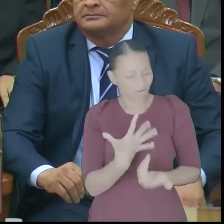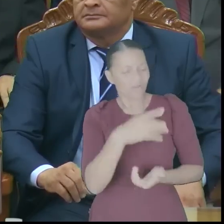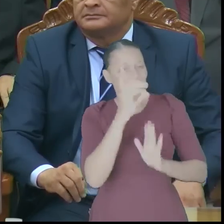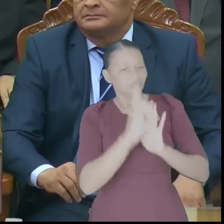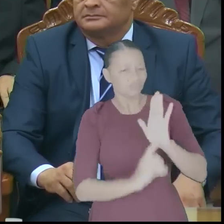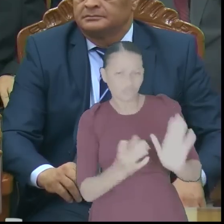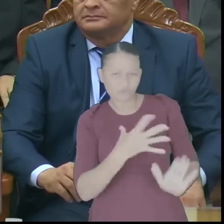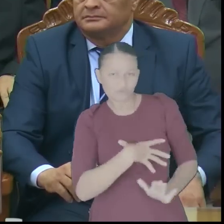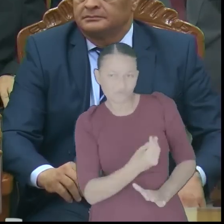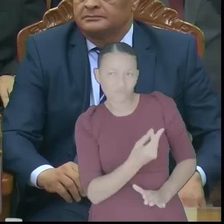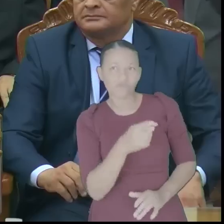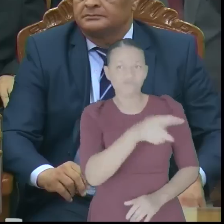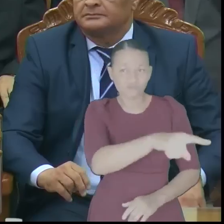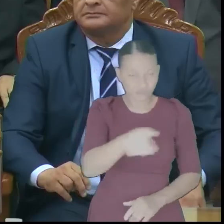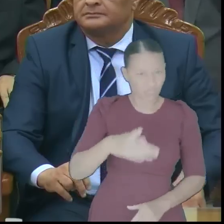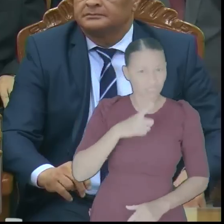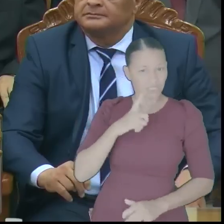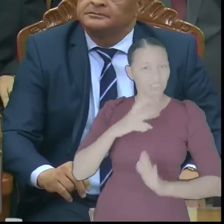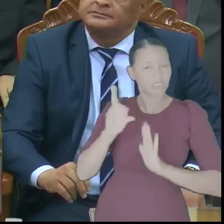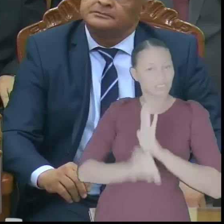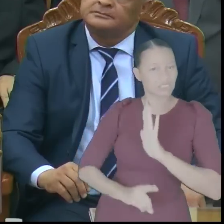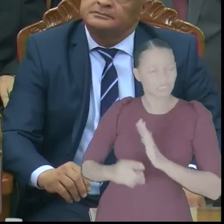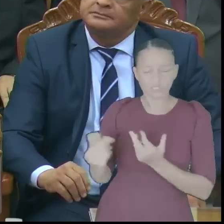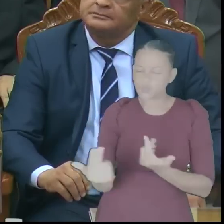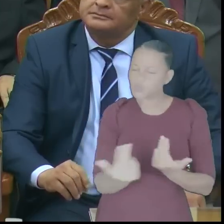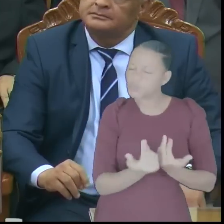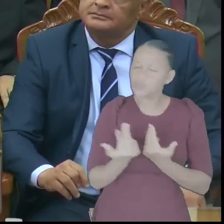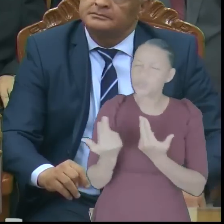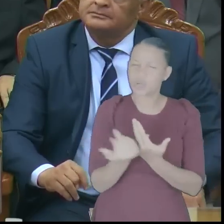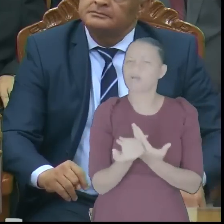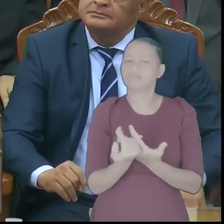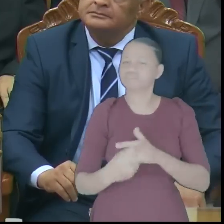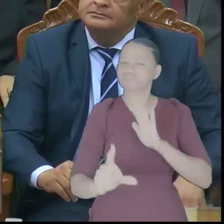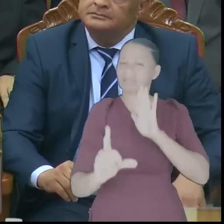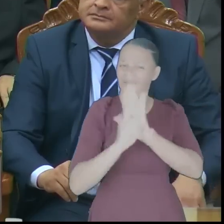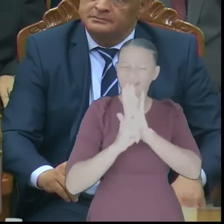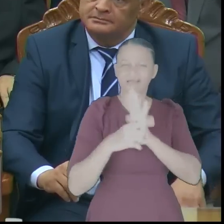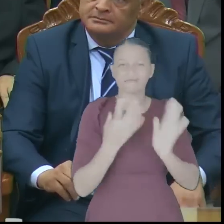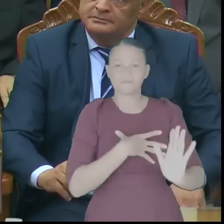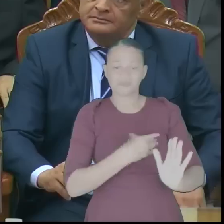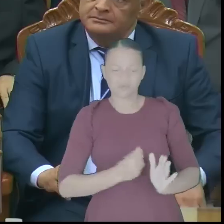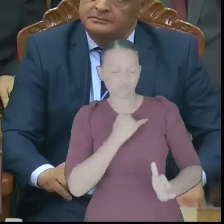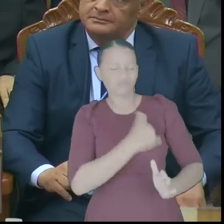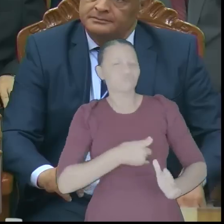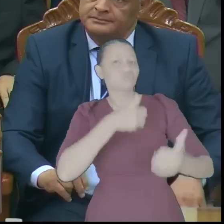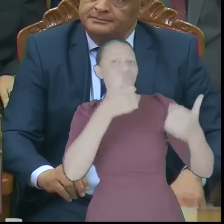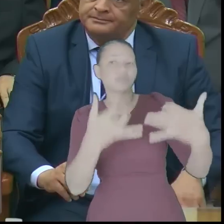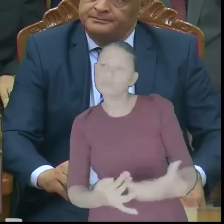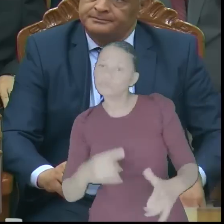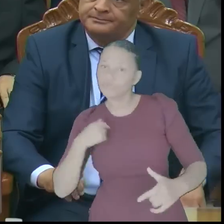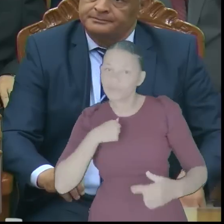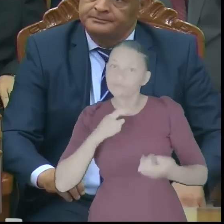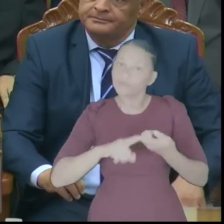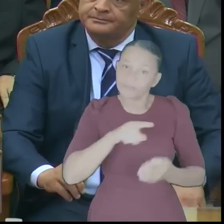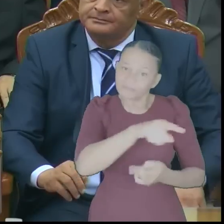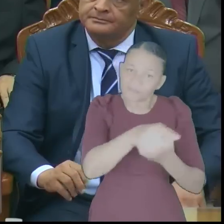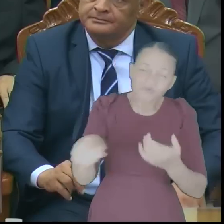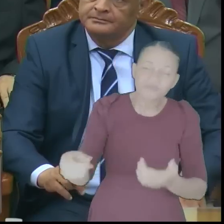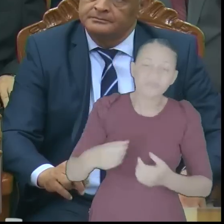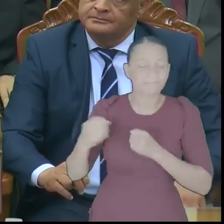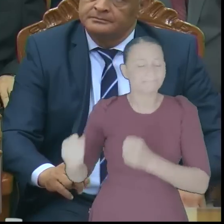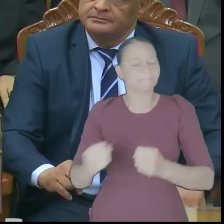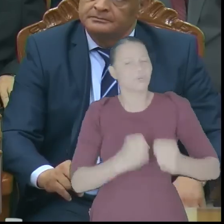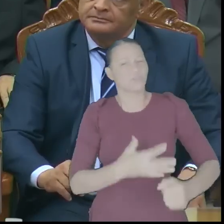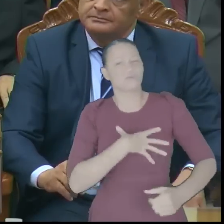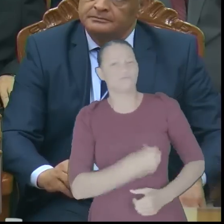você tem direito legal de filho. O que João está dizendo é que nós recebemos poder de filho, direito legal